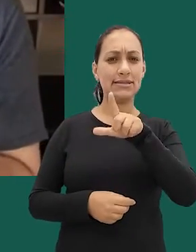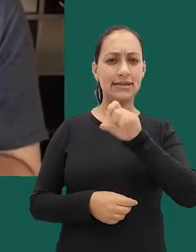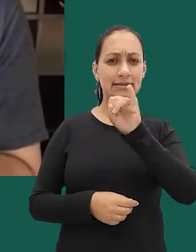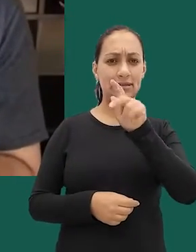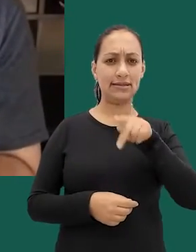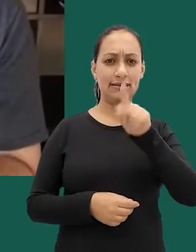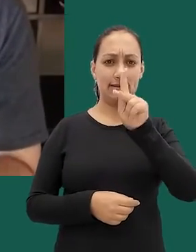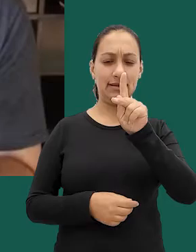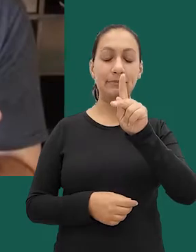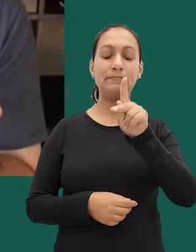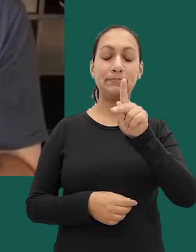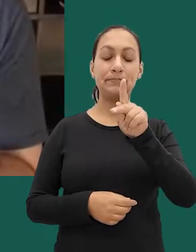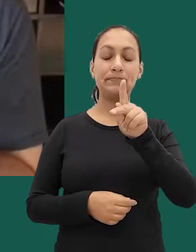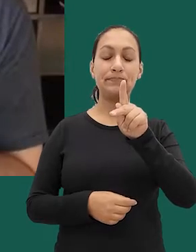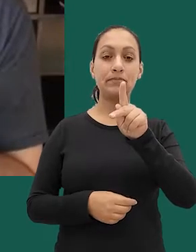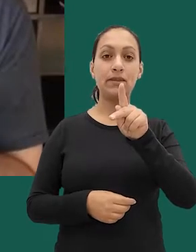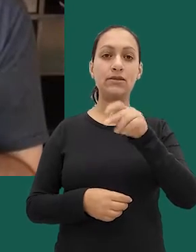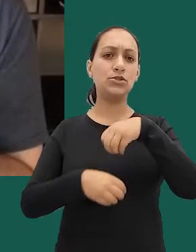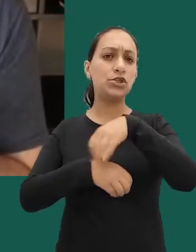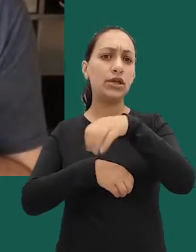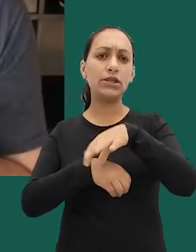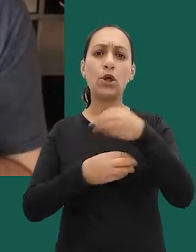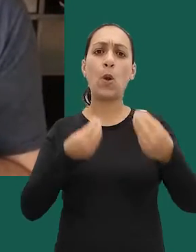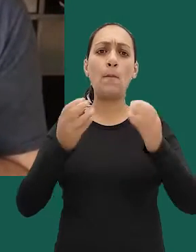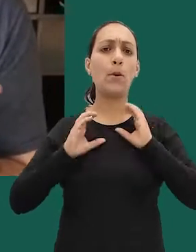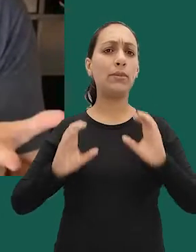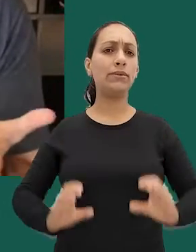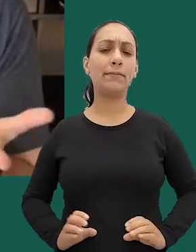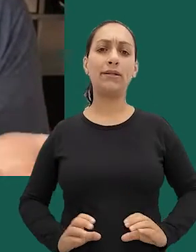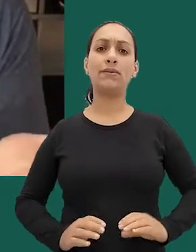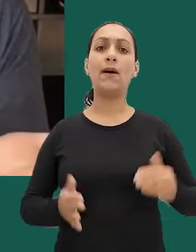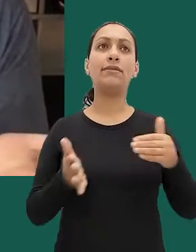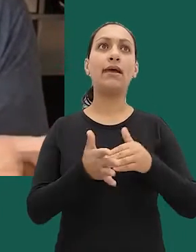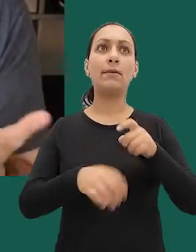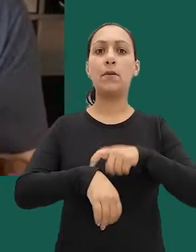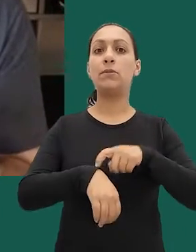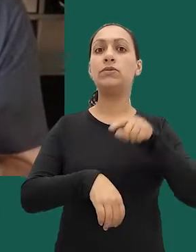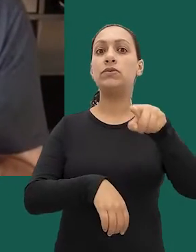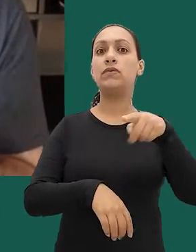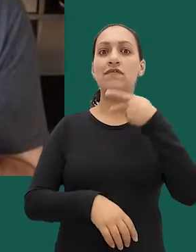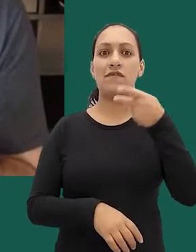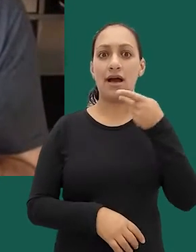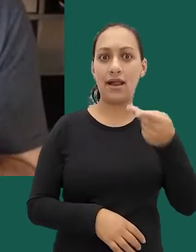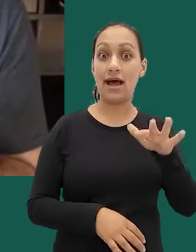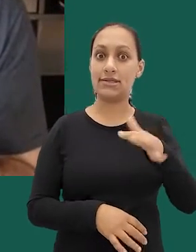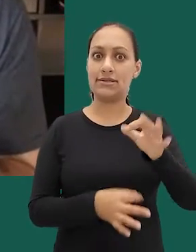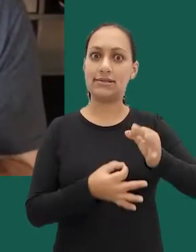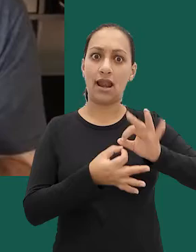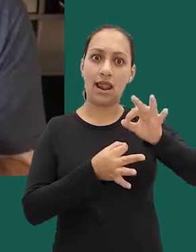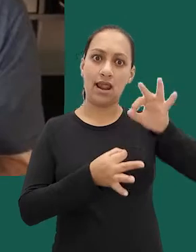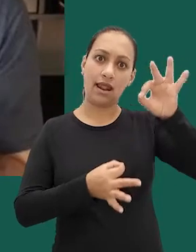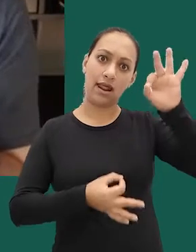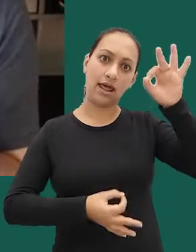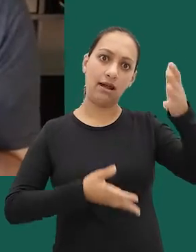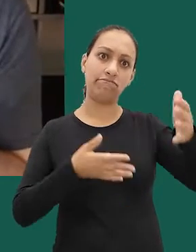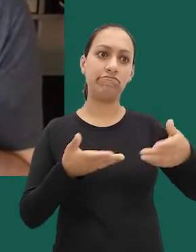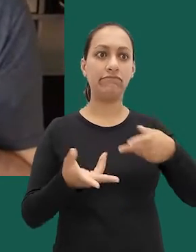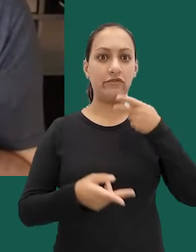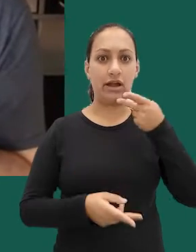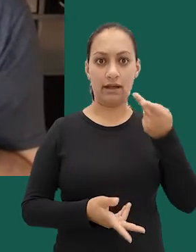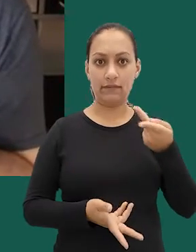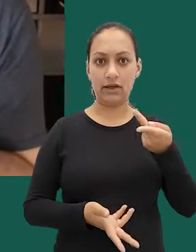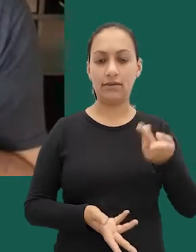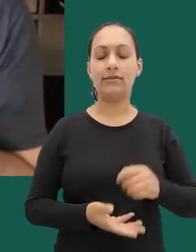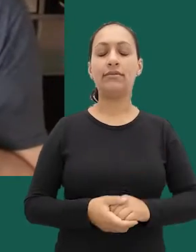dicas de como se comportar numa entrevista, até onde você fala, às vezes pode falar demais, acaba sendo um problema também.